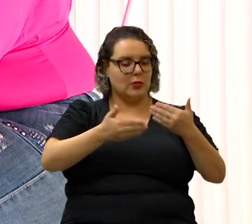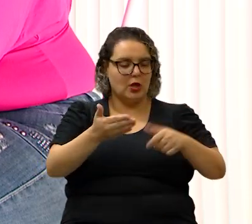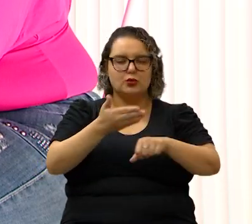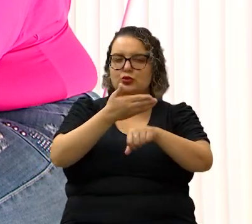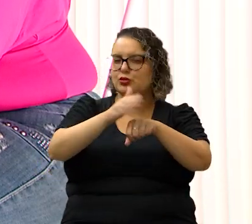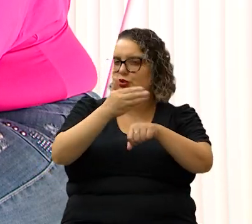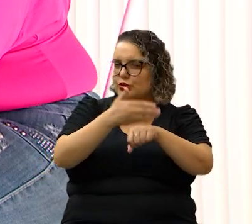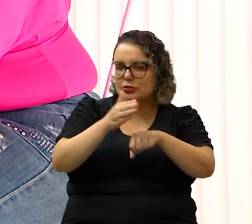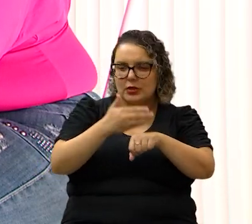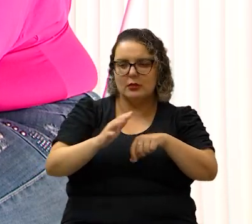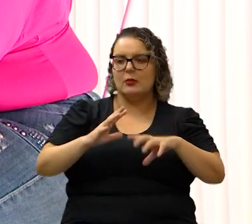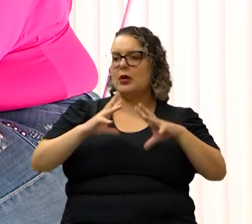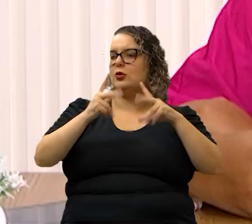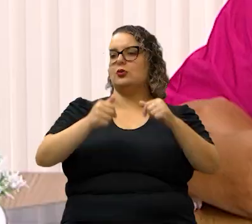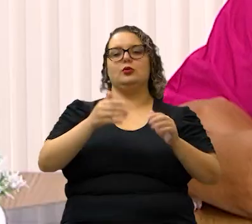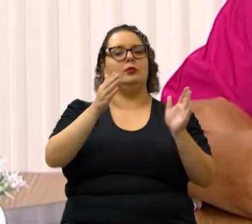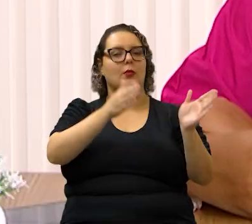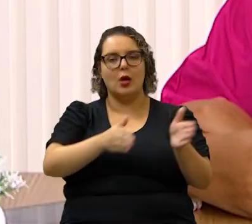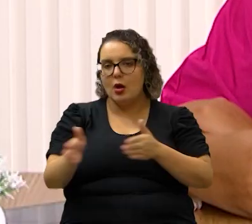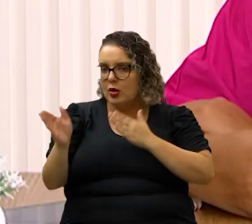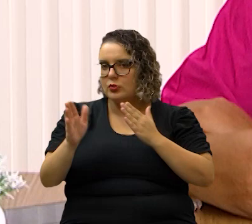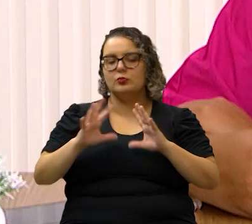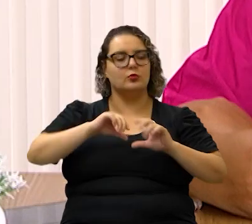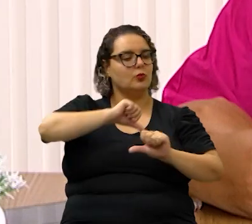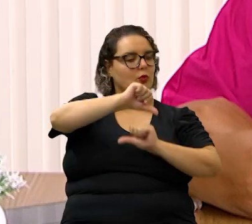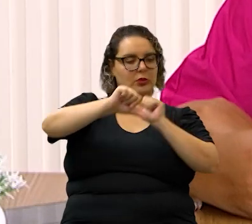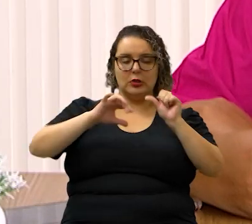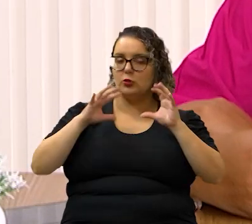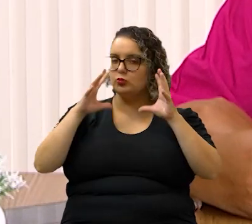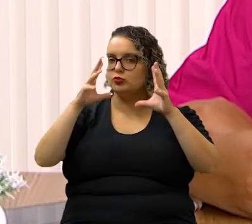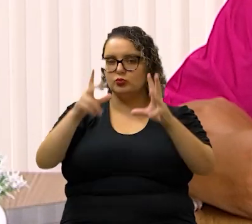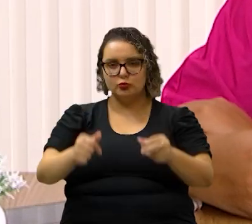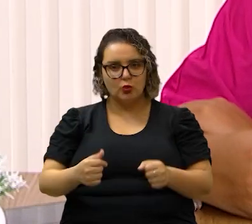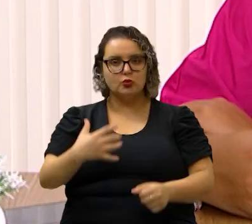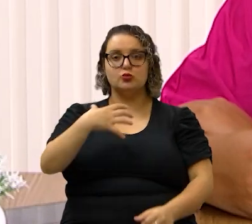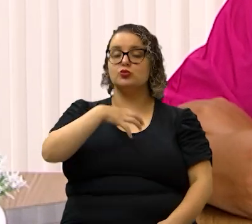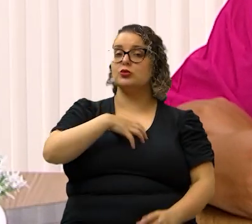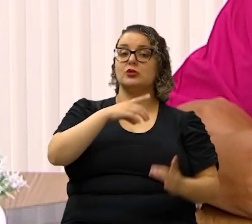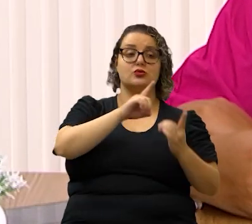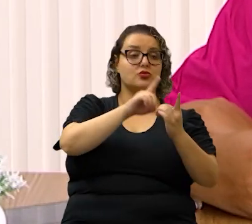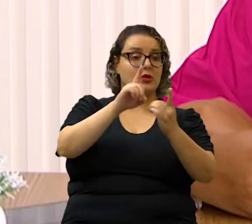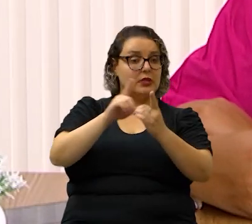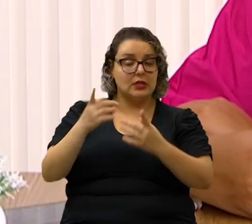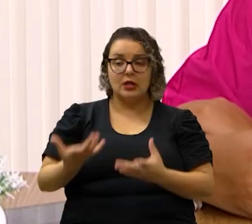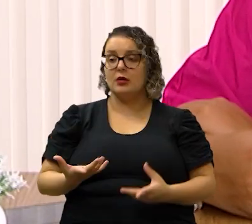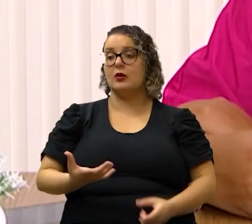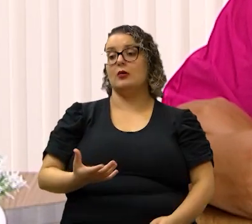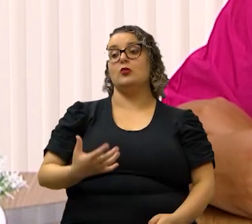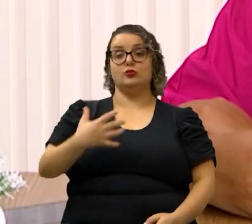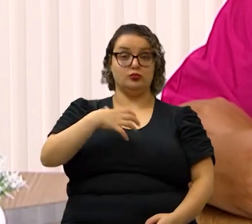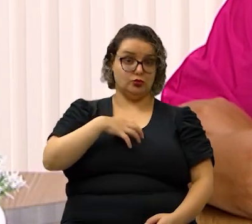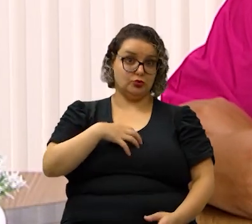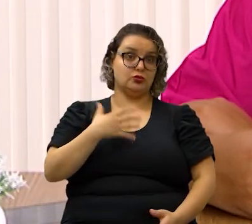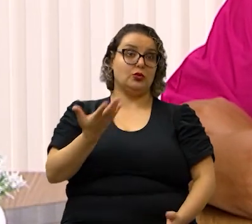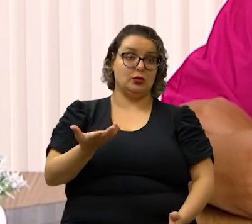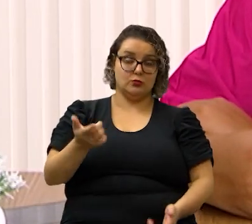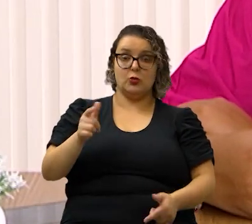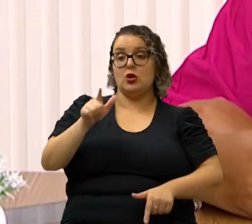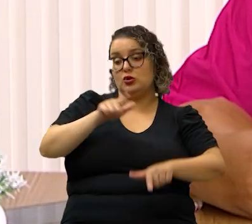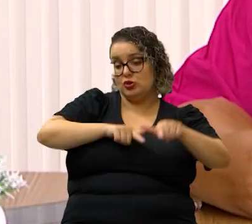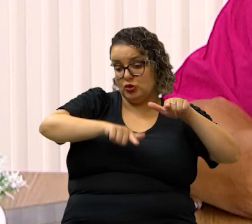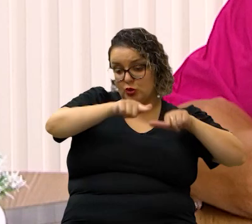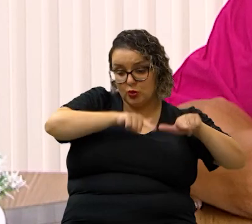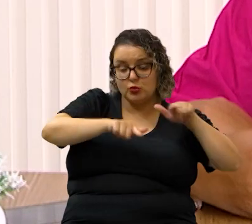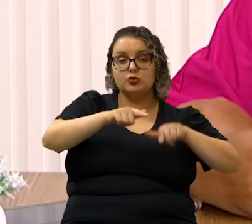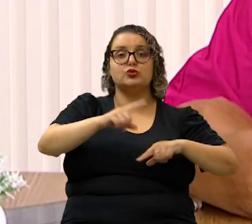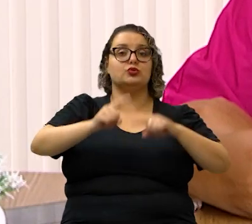todo o processo de treinamento, nossa produção que já está mudando completamente, nossa forma de atendimento, forma, né, de